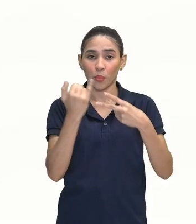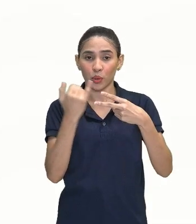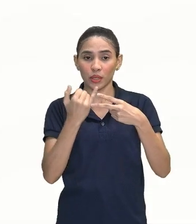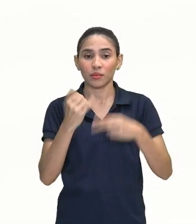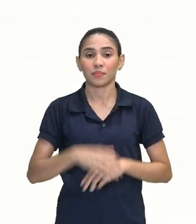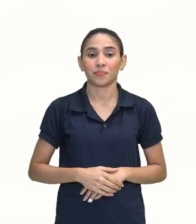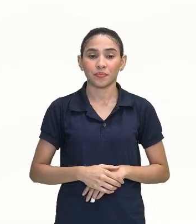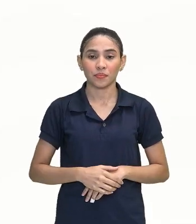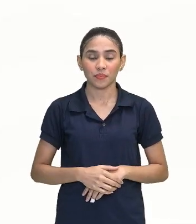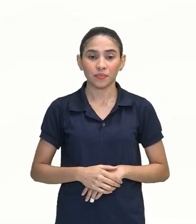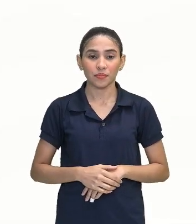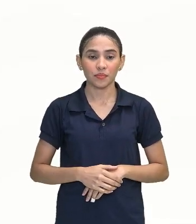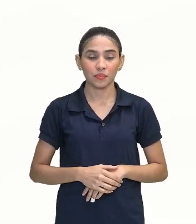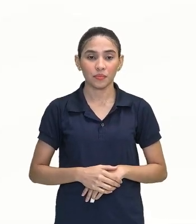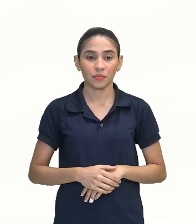Vem comigo.